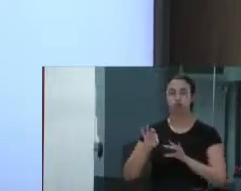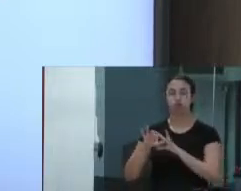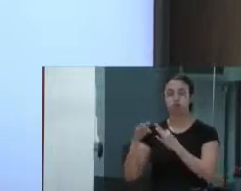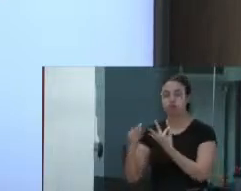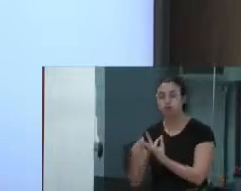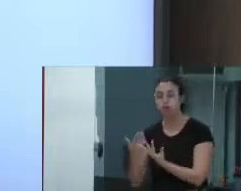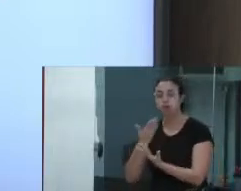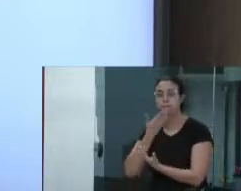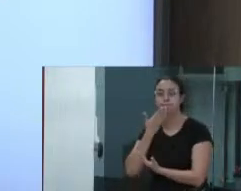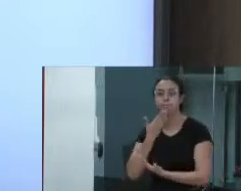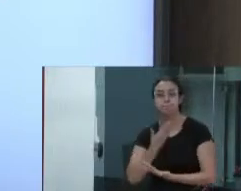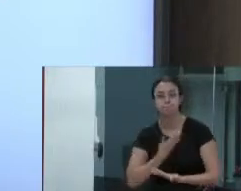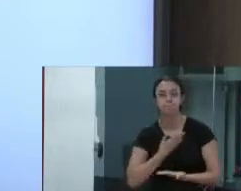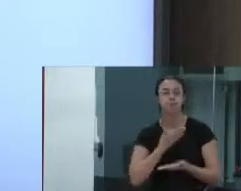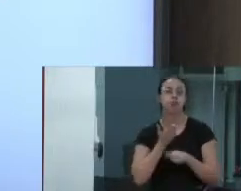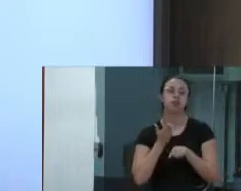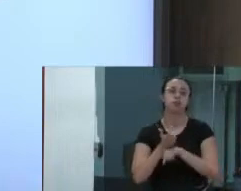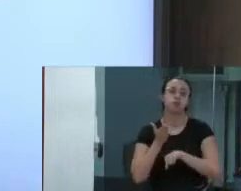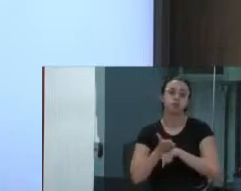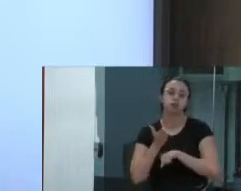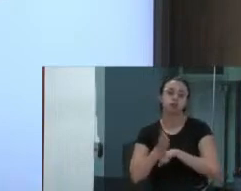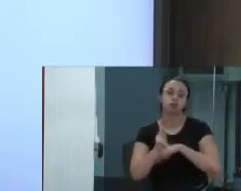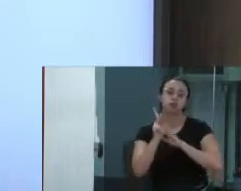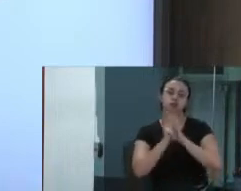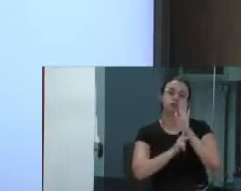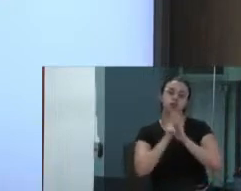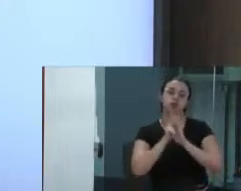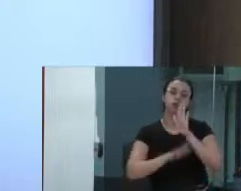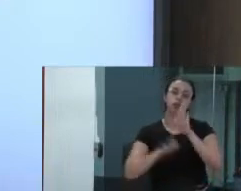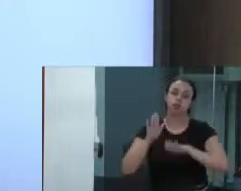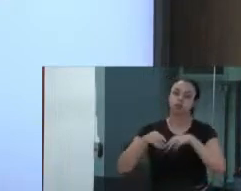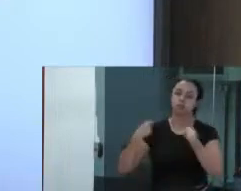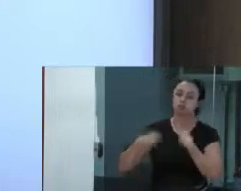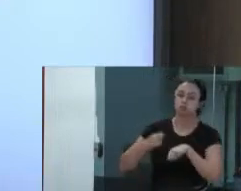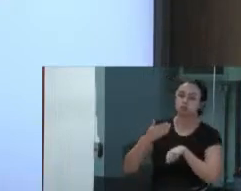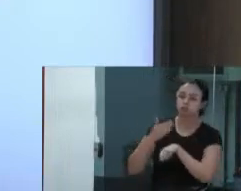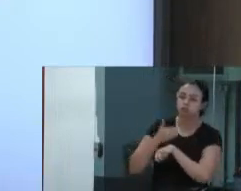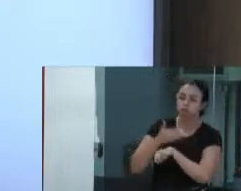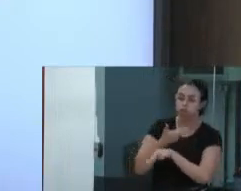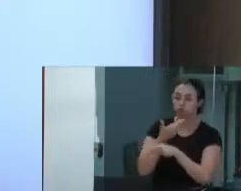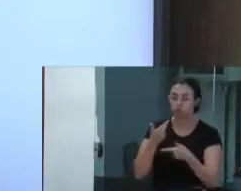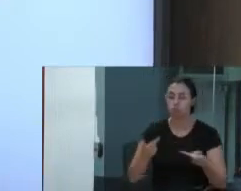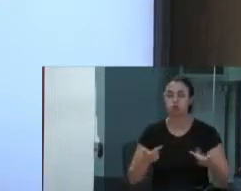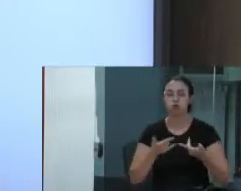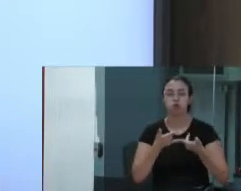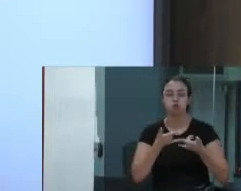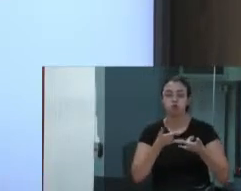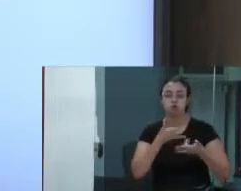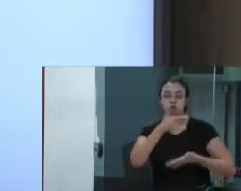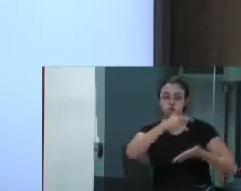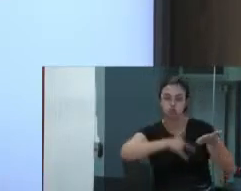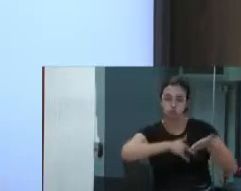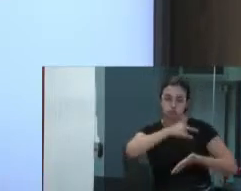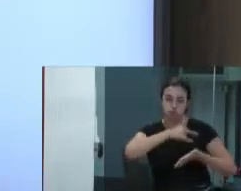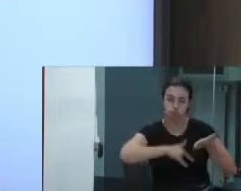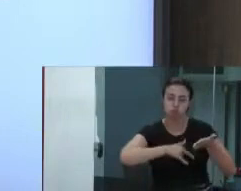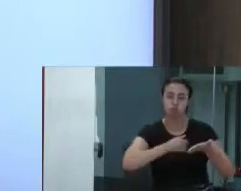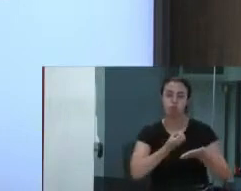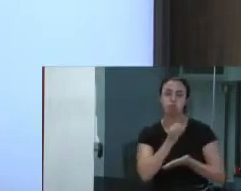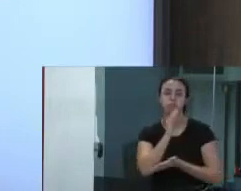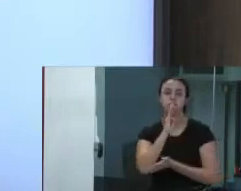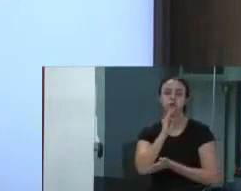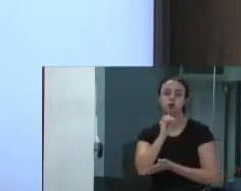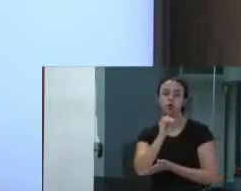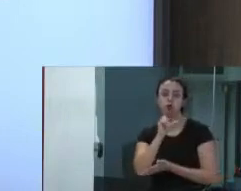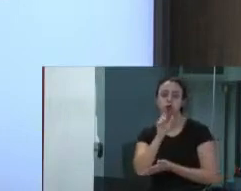que estão inseridas no programa, que por algum motivo precisa de acessar alguma coisa, uma certidão, remissão de